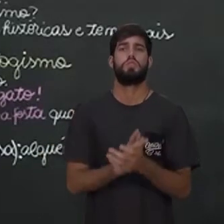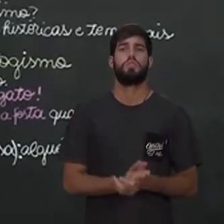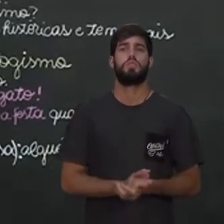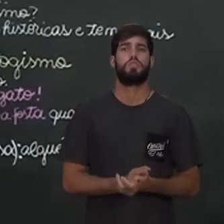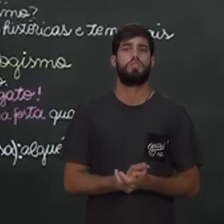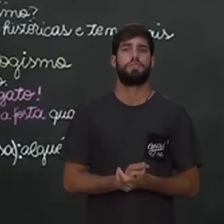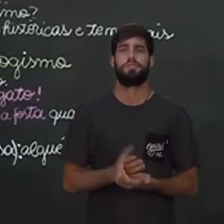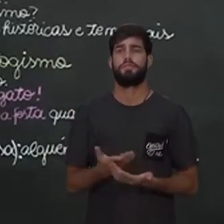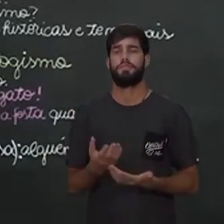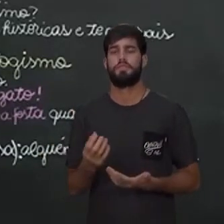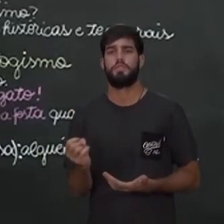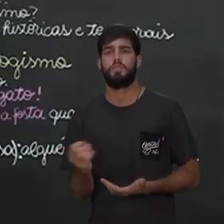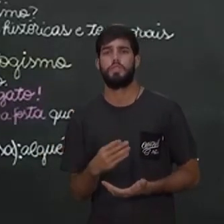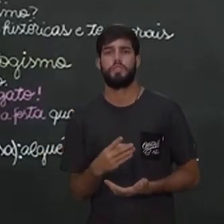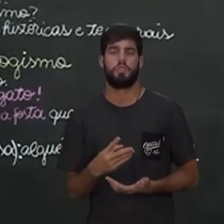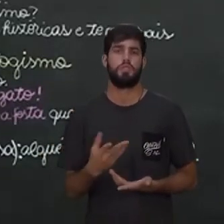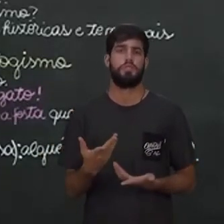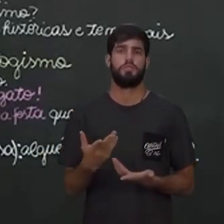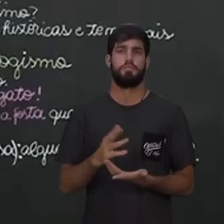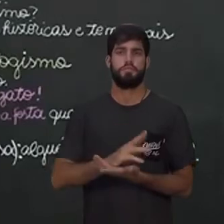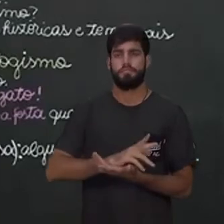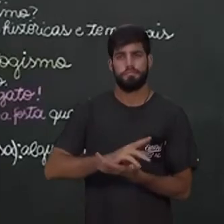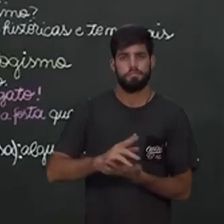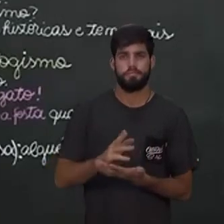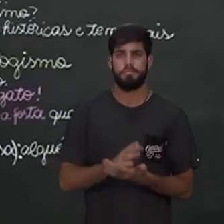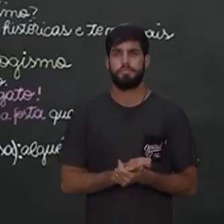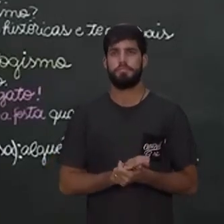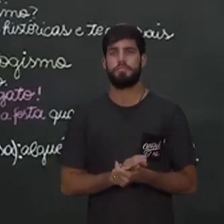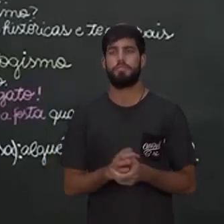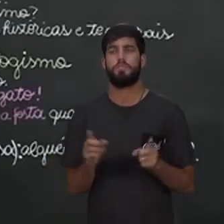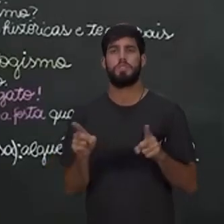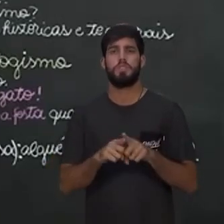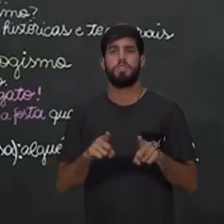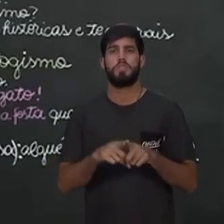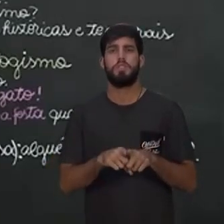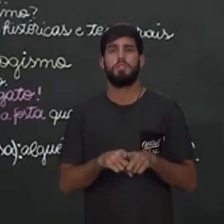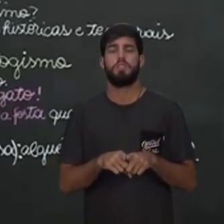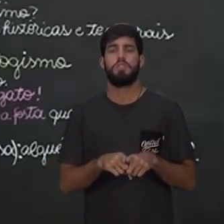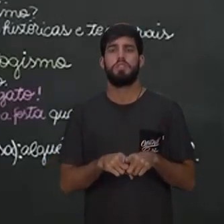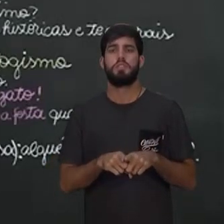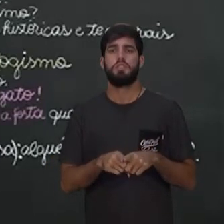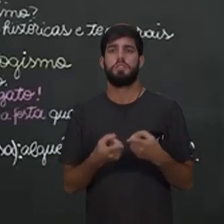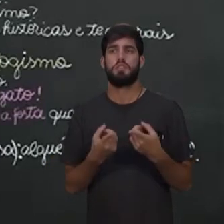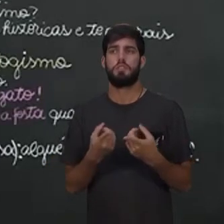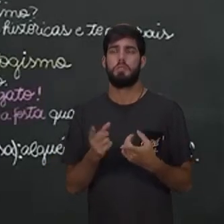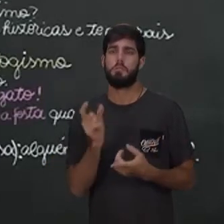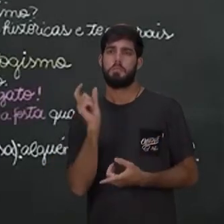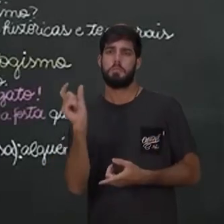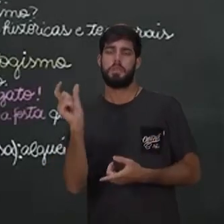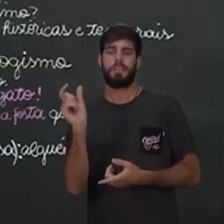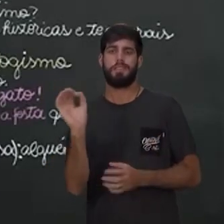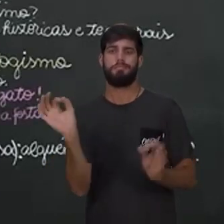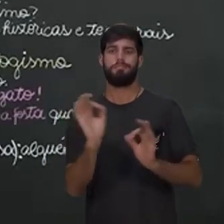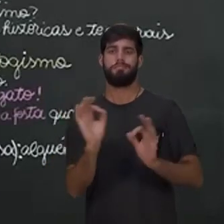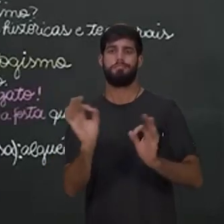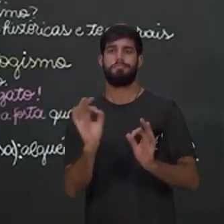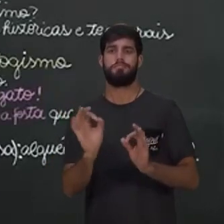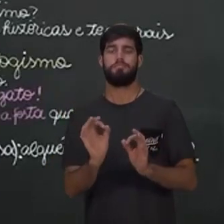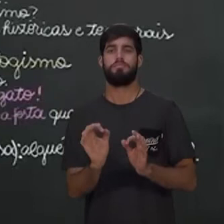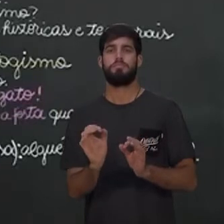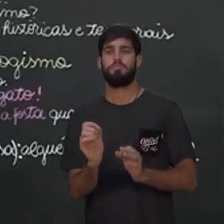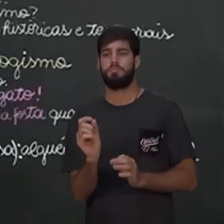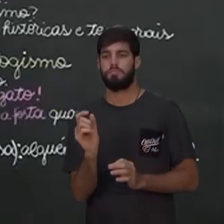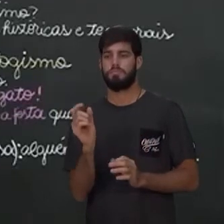nova técnica, e isso influencia também na linguagem, a necessidade de uma palavra que não existe no idioma, e para isso a gente acaba